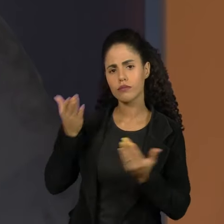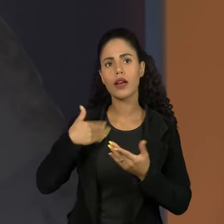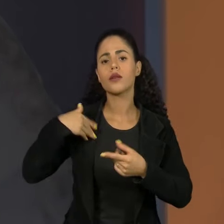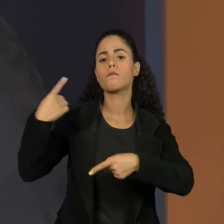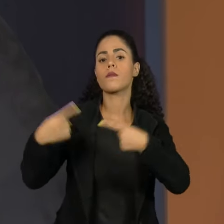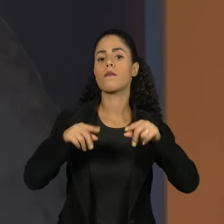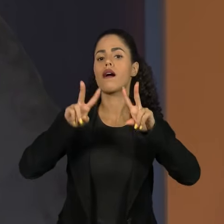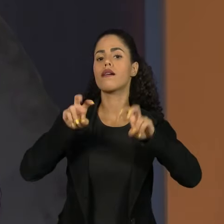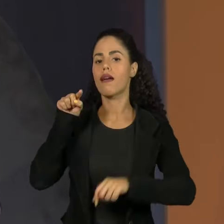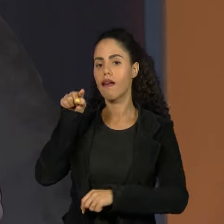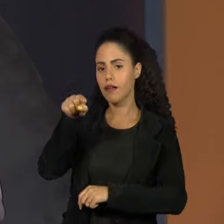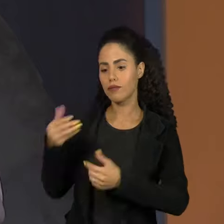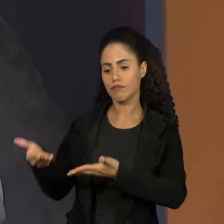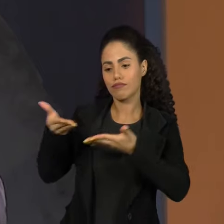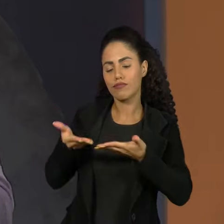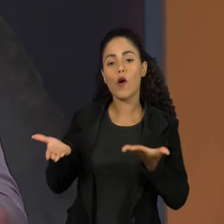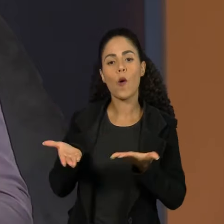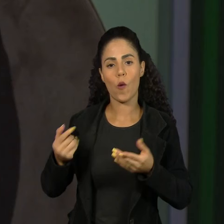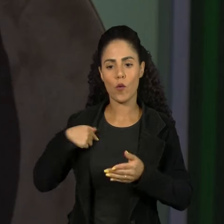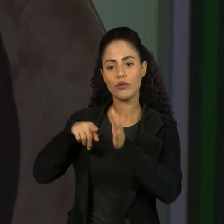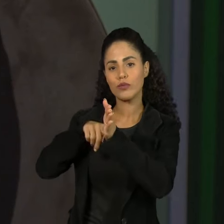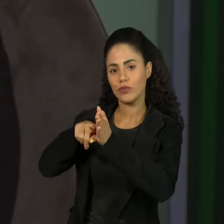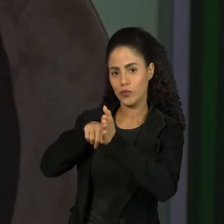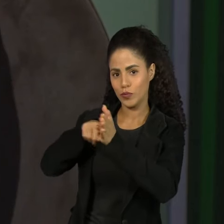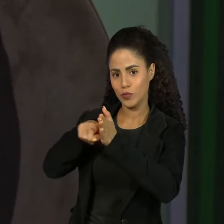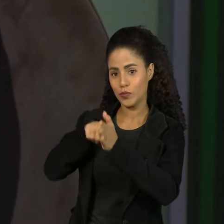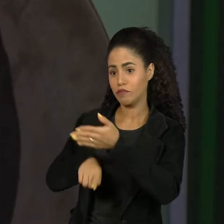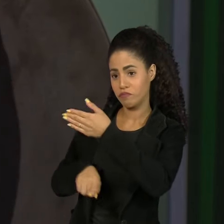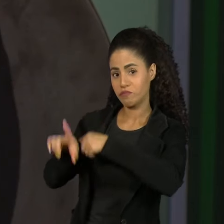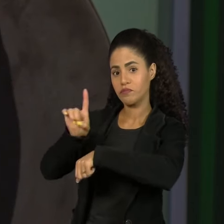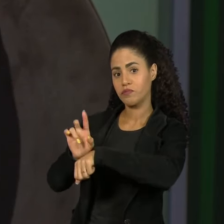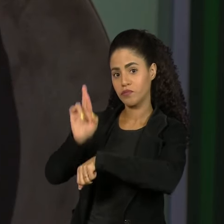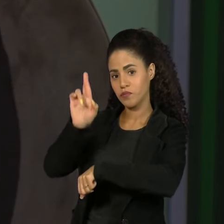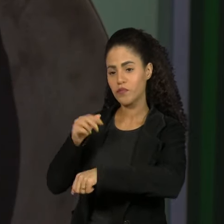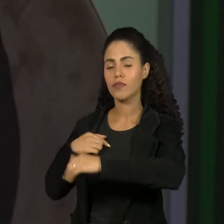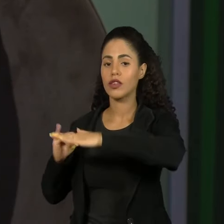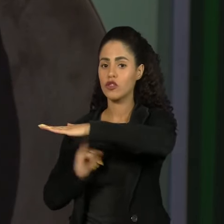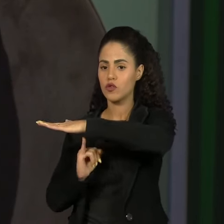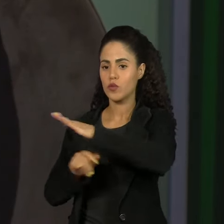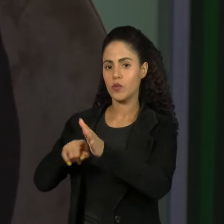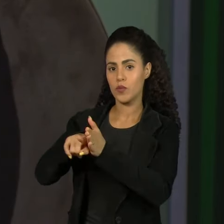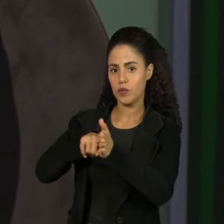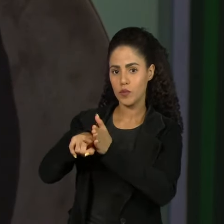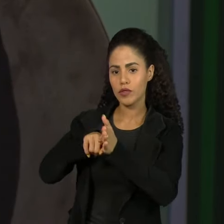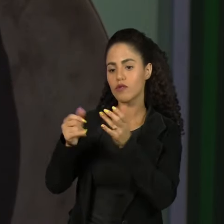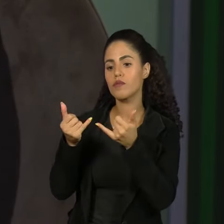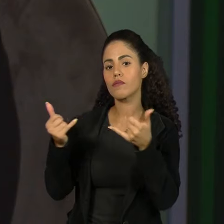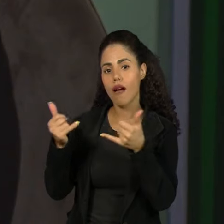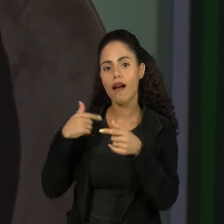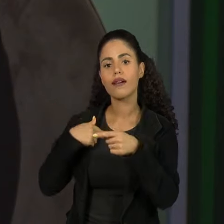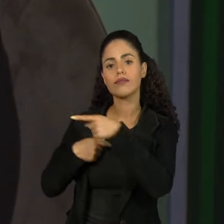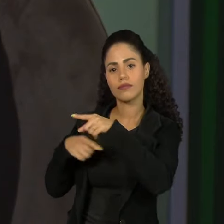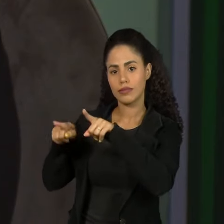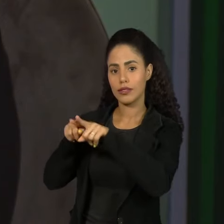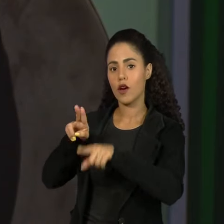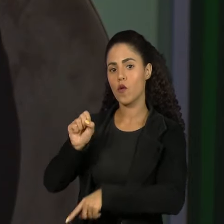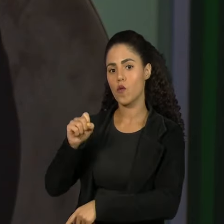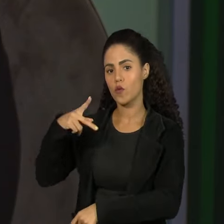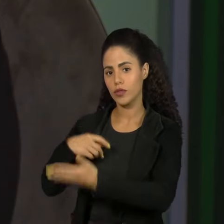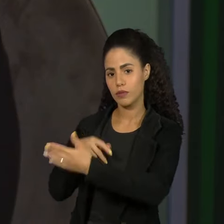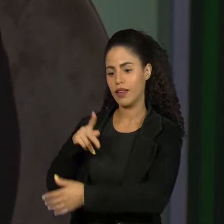esse tema, estão comigo a pesquisadora e doutoranda do Instituto de Pesquisas Energéticas e Nucleares da USP,